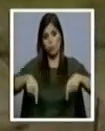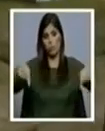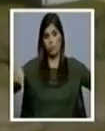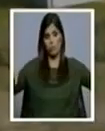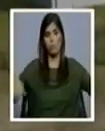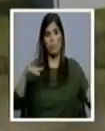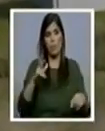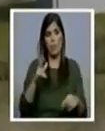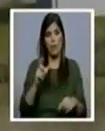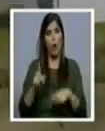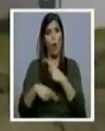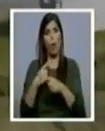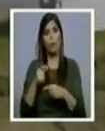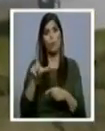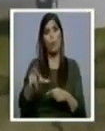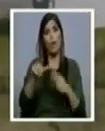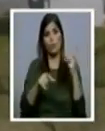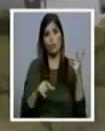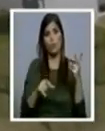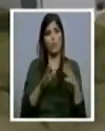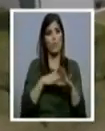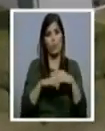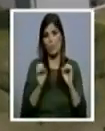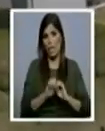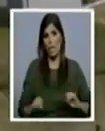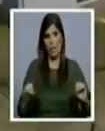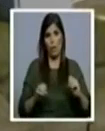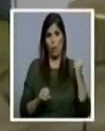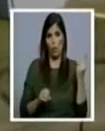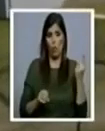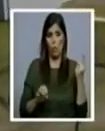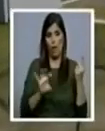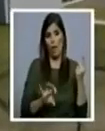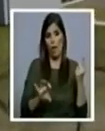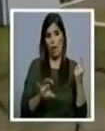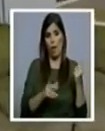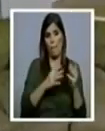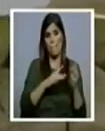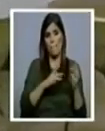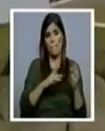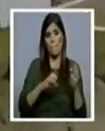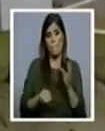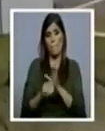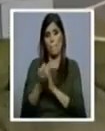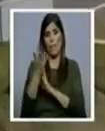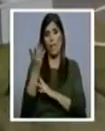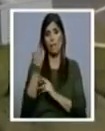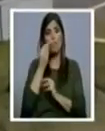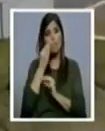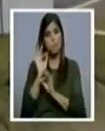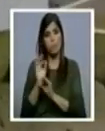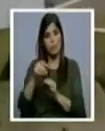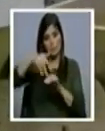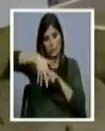de madeira e depois temos duas zonas onde não fizemos intervenção. Uma que é caracterizada por ter planta